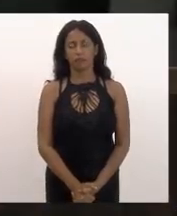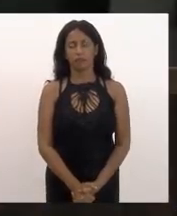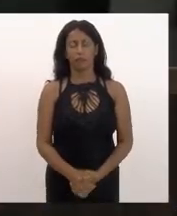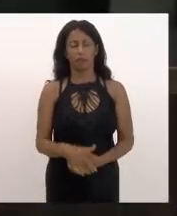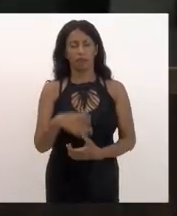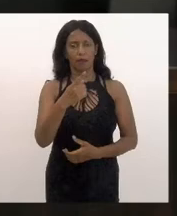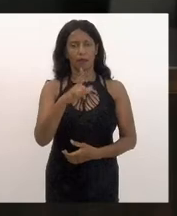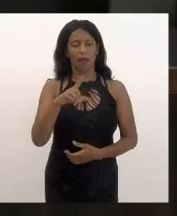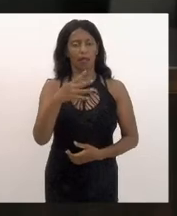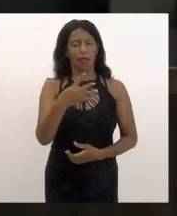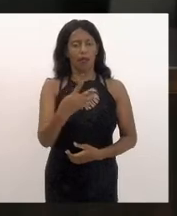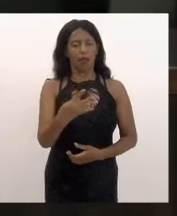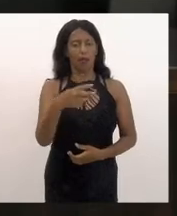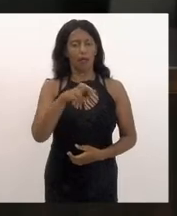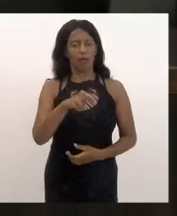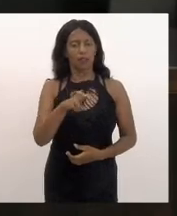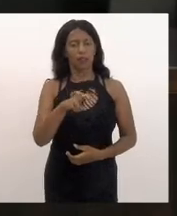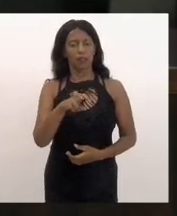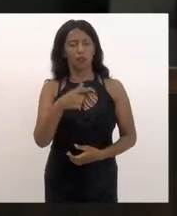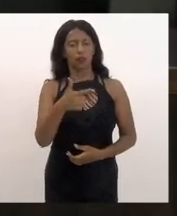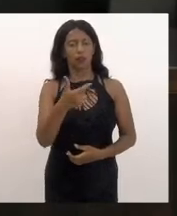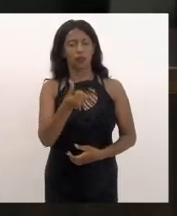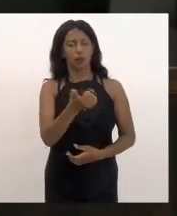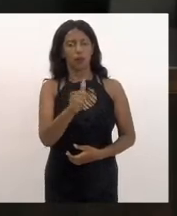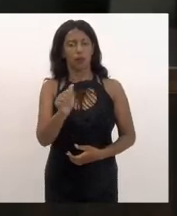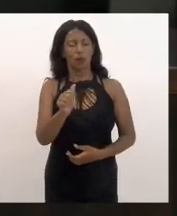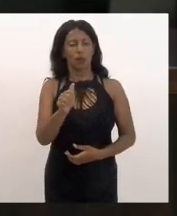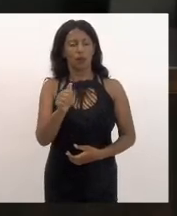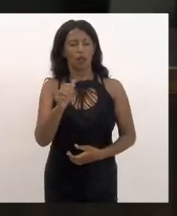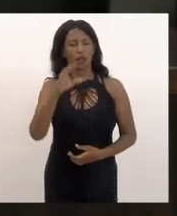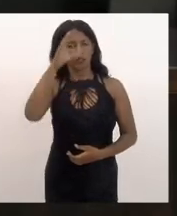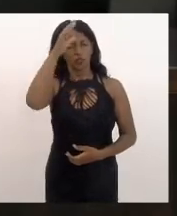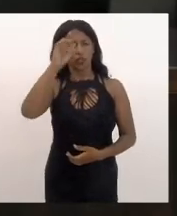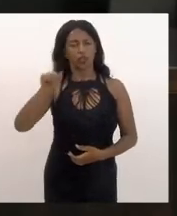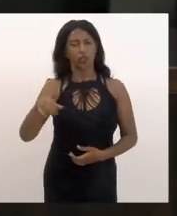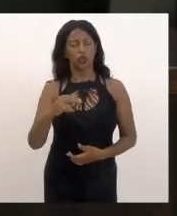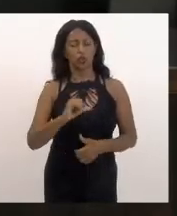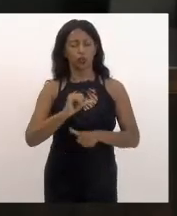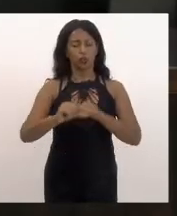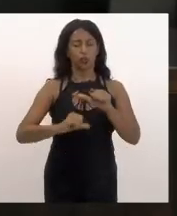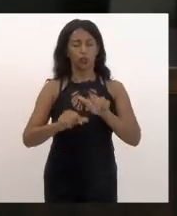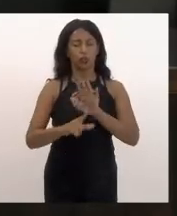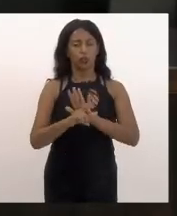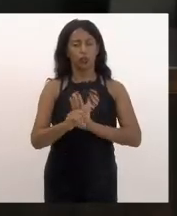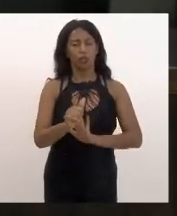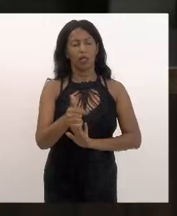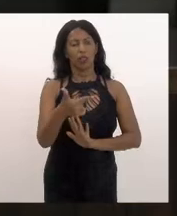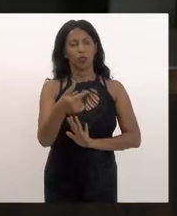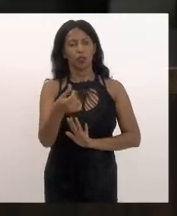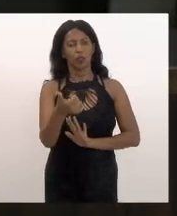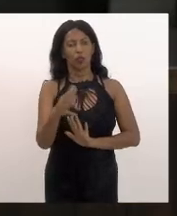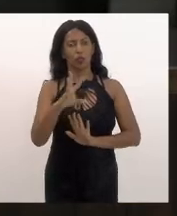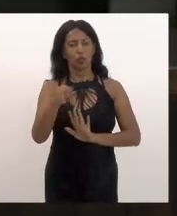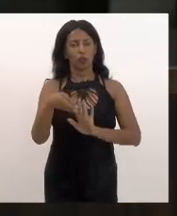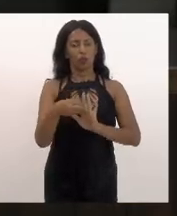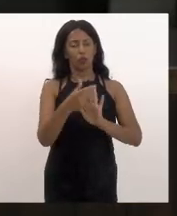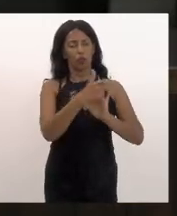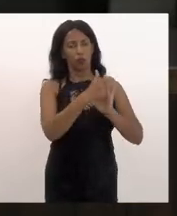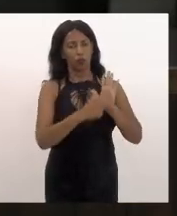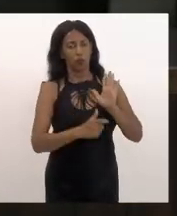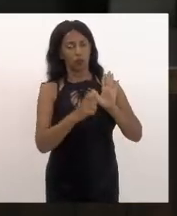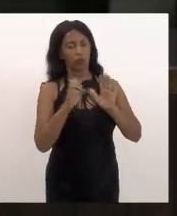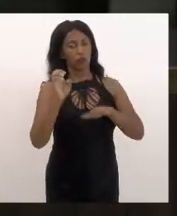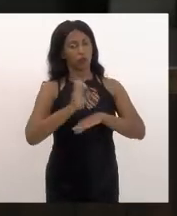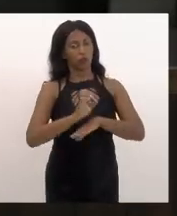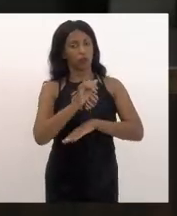Projeto de lei 4526-A de 21, de autoria da deputada Tia Ju, que altera a lei 5.645-2010 para incluir no calendário oficial do Estado do Rio de